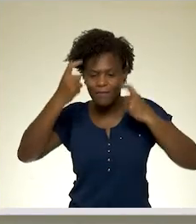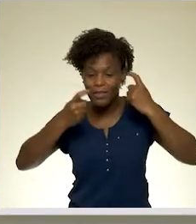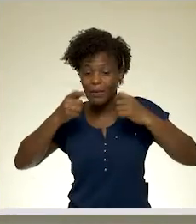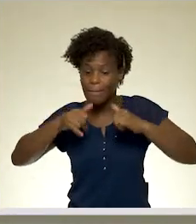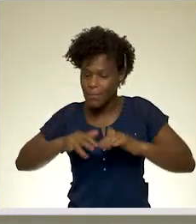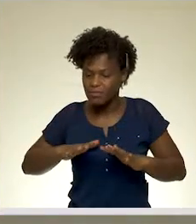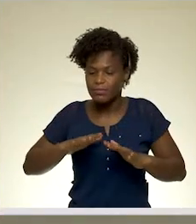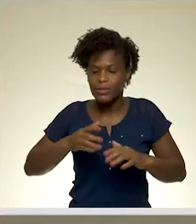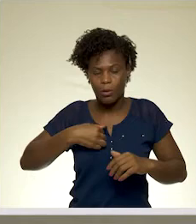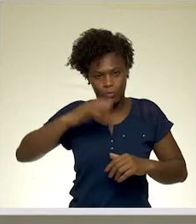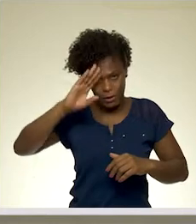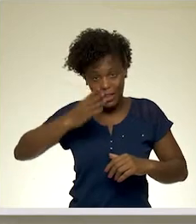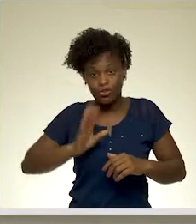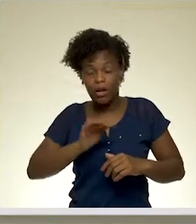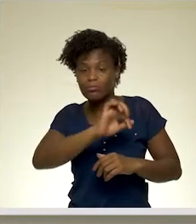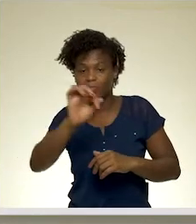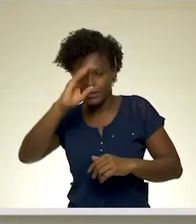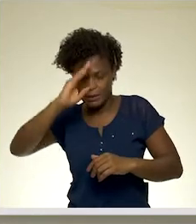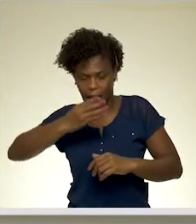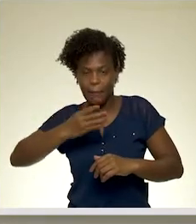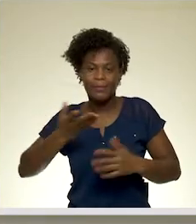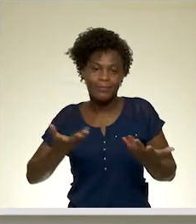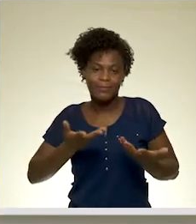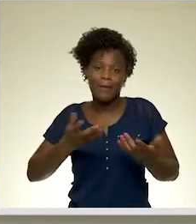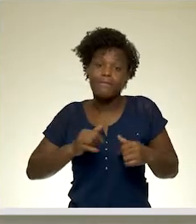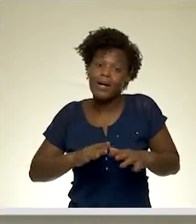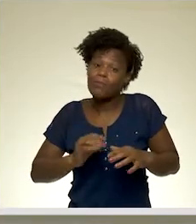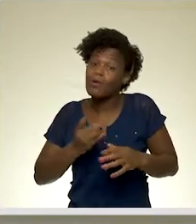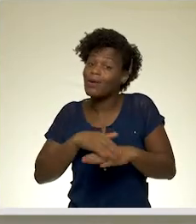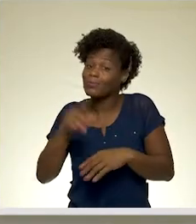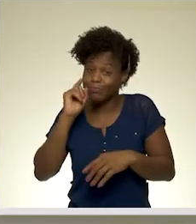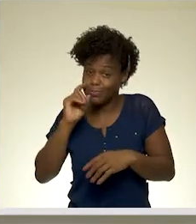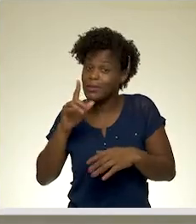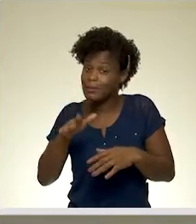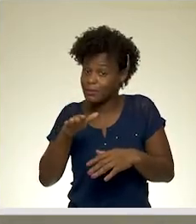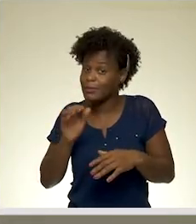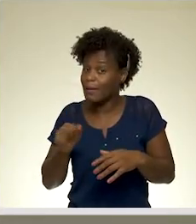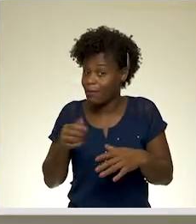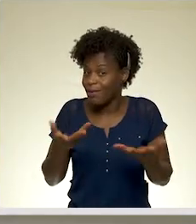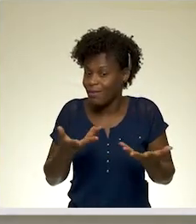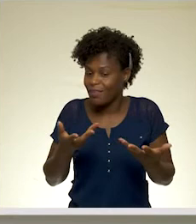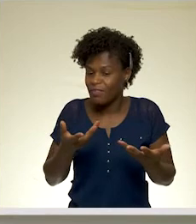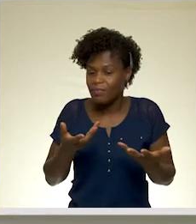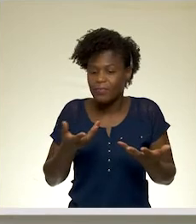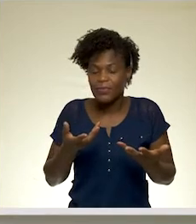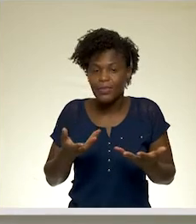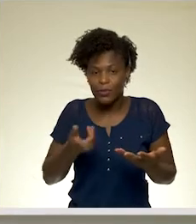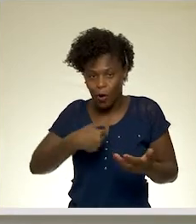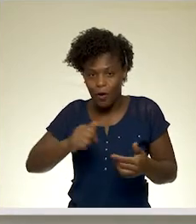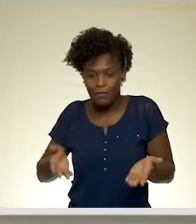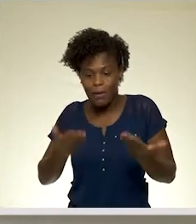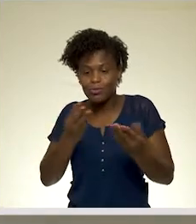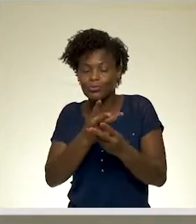certo? Mas já sei que vocês sabem, ok? Mas por questão de segurança, certo? Por questão de segurança,